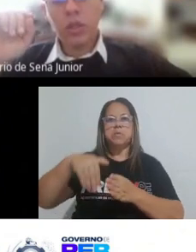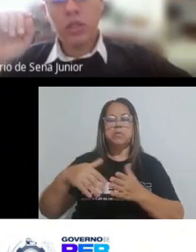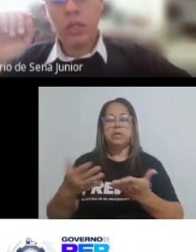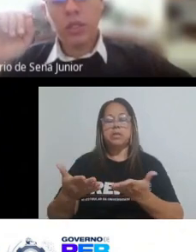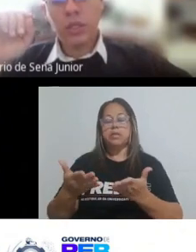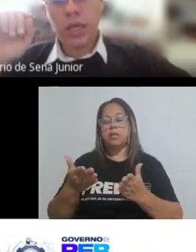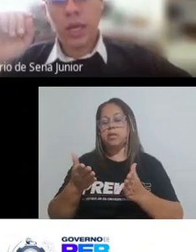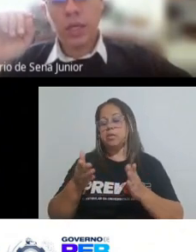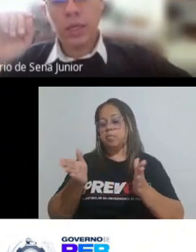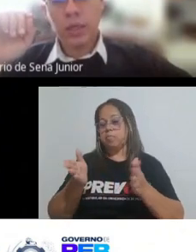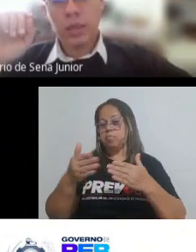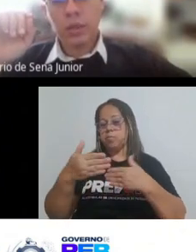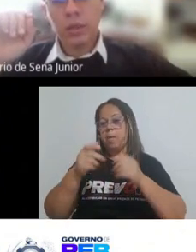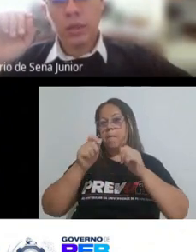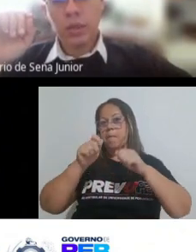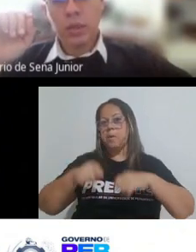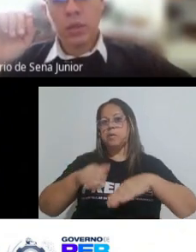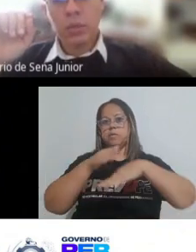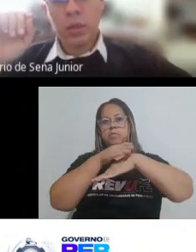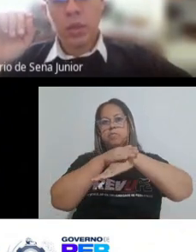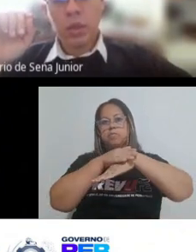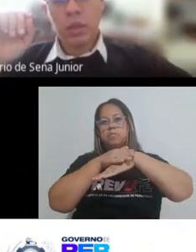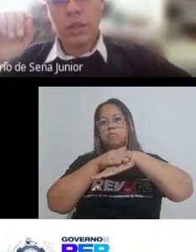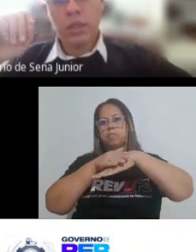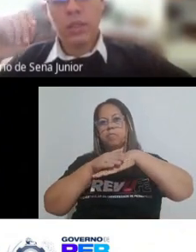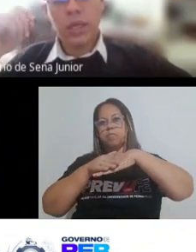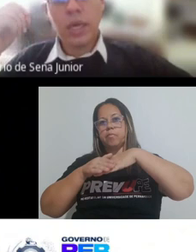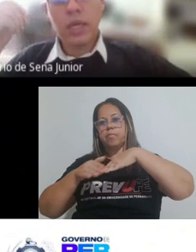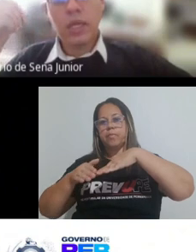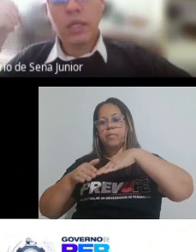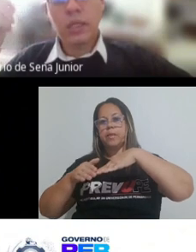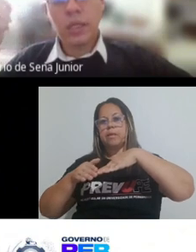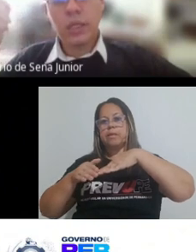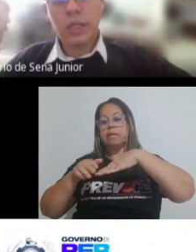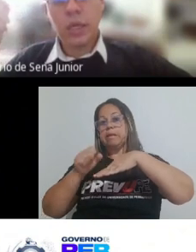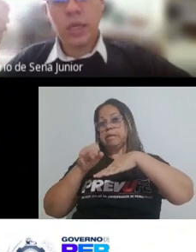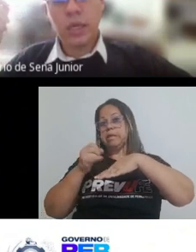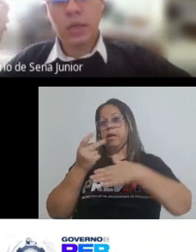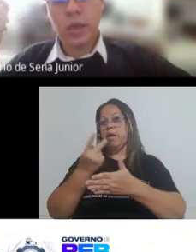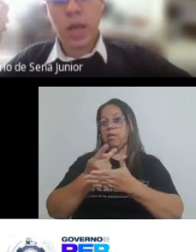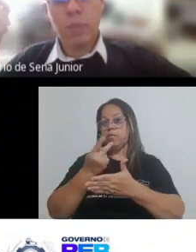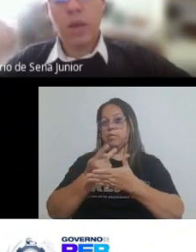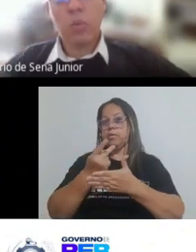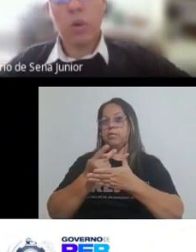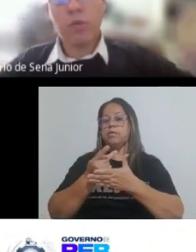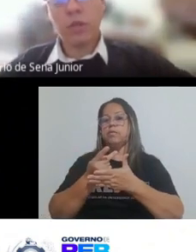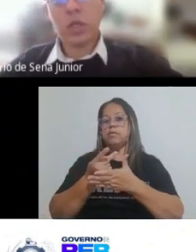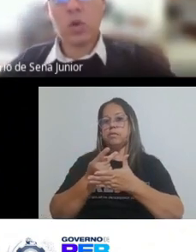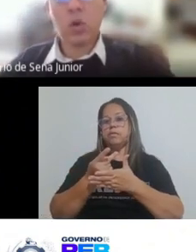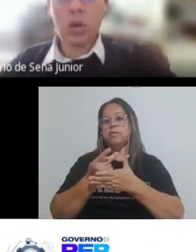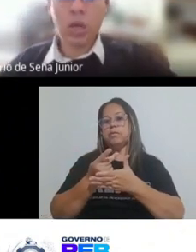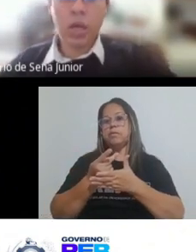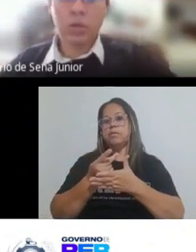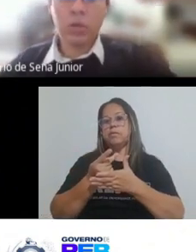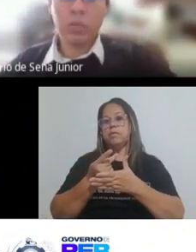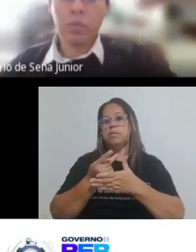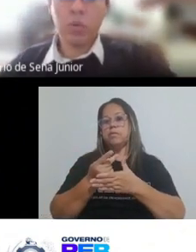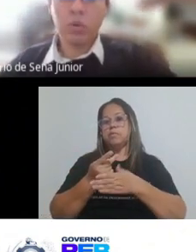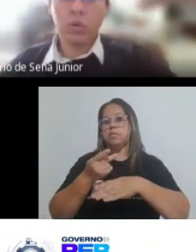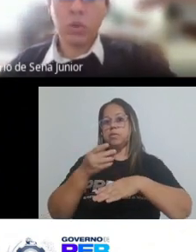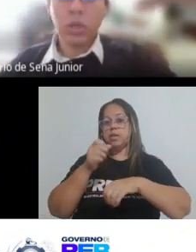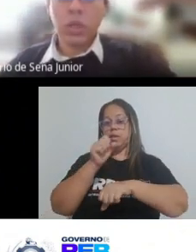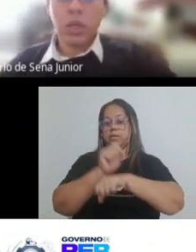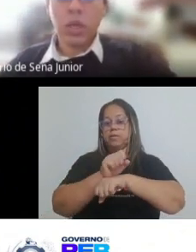pode deslizar, e se ele desliza uma vez que colocado o